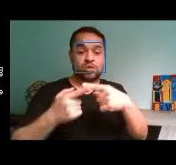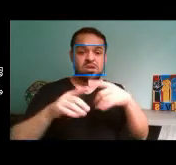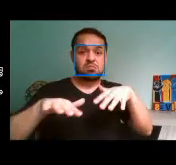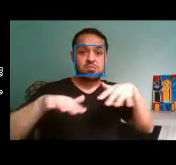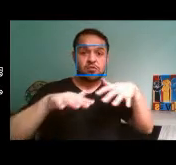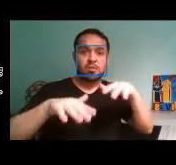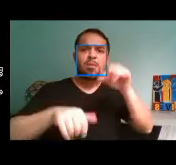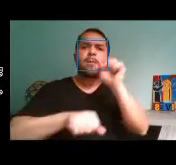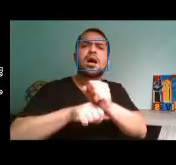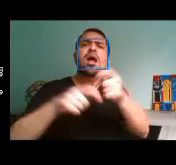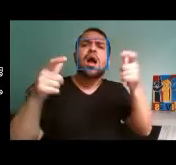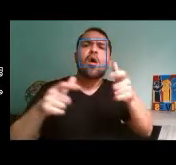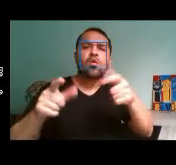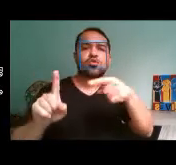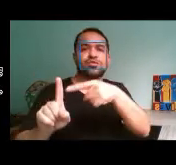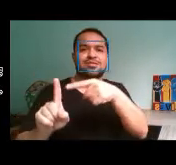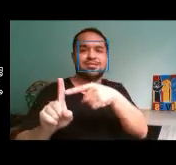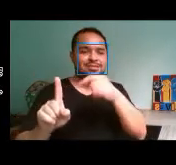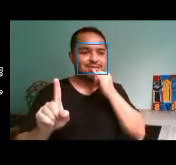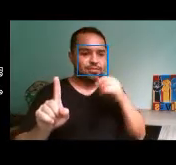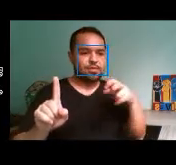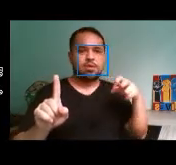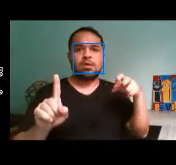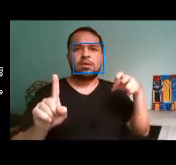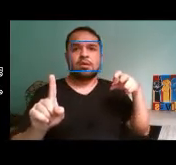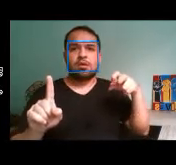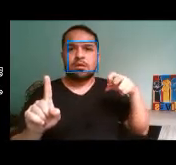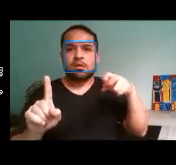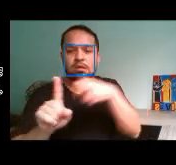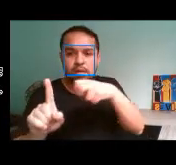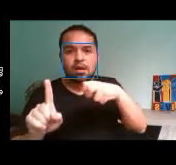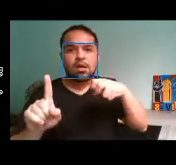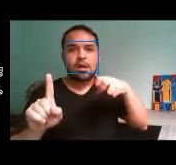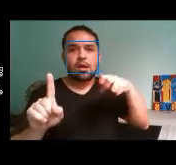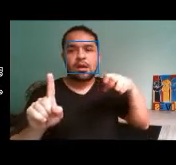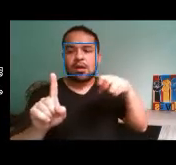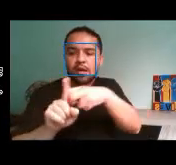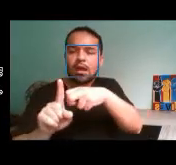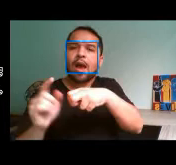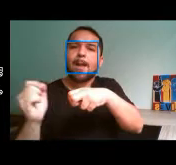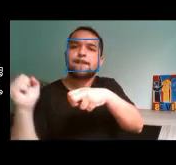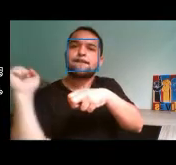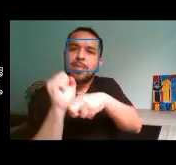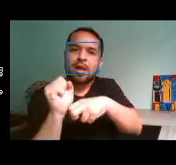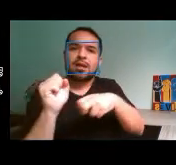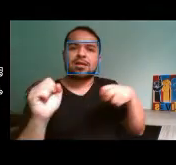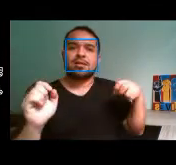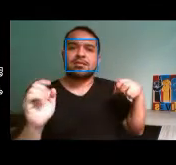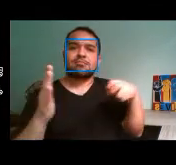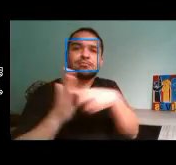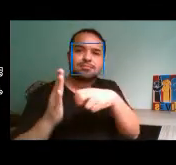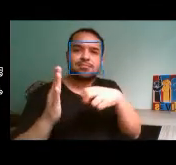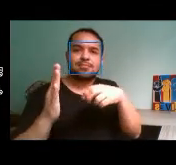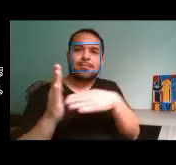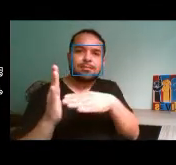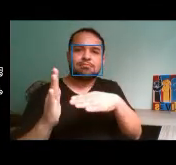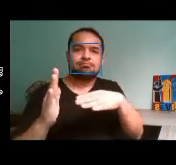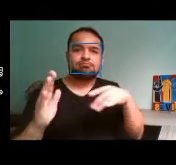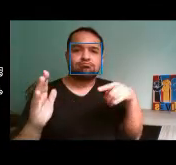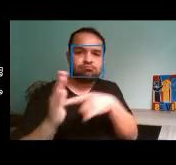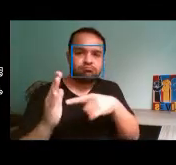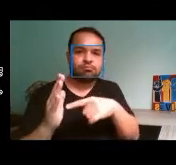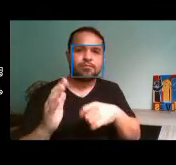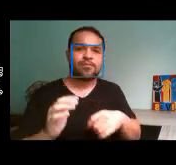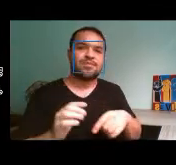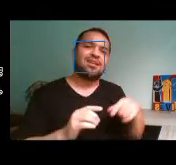esse toque aqui com outro lugar. Então é um movimento que é parado repentinamente. No caso